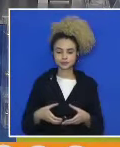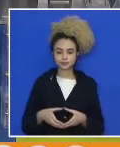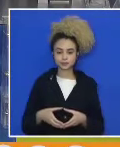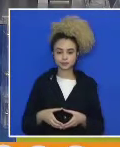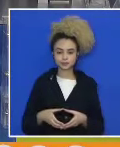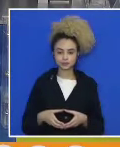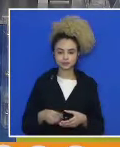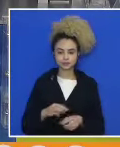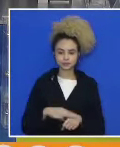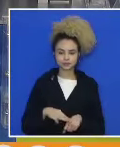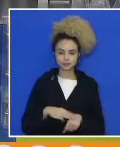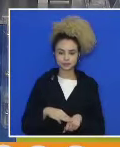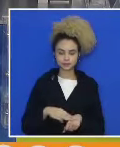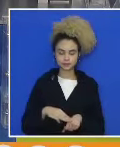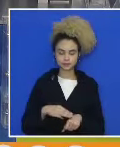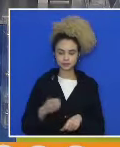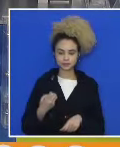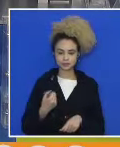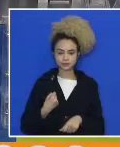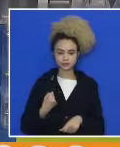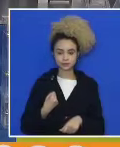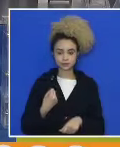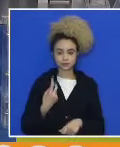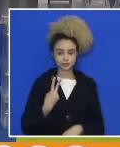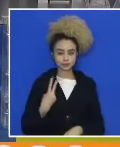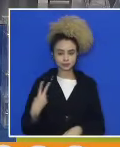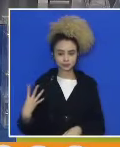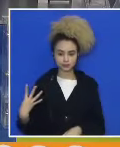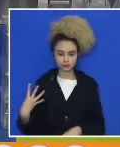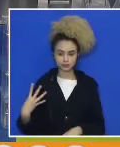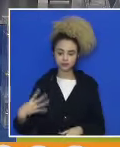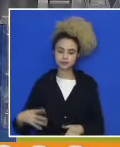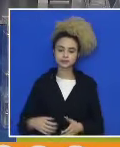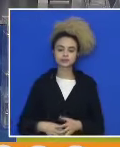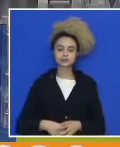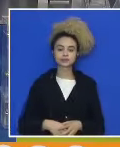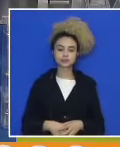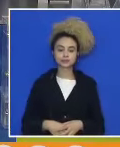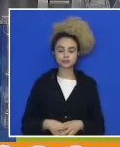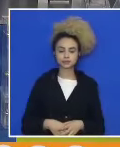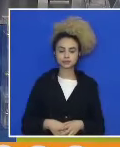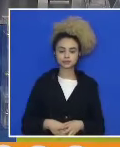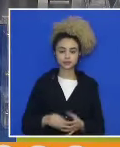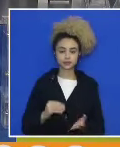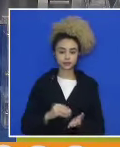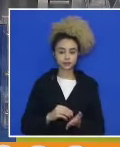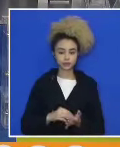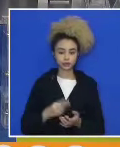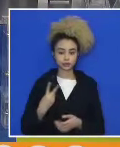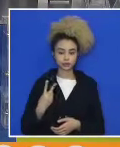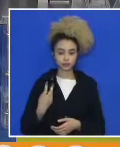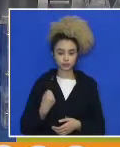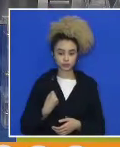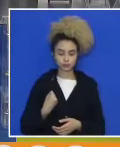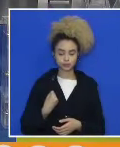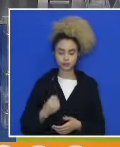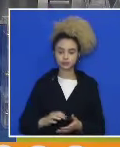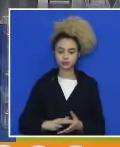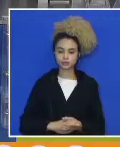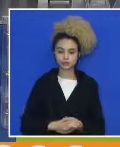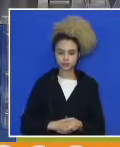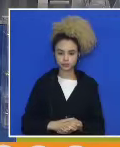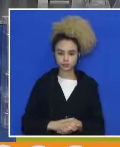Bola marrom número 24, marrom 24, faltam apenas 2 números.